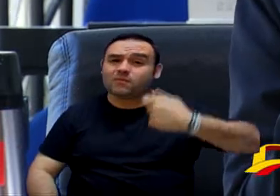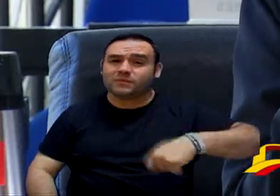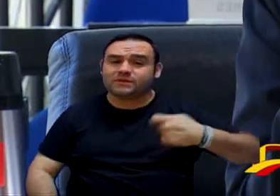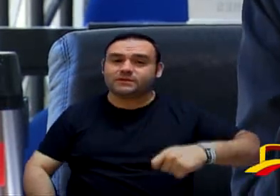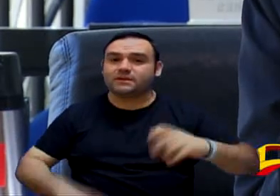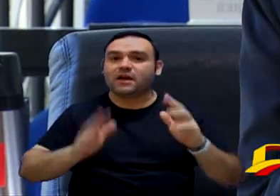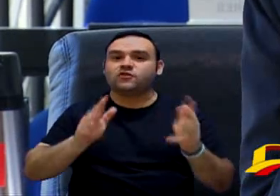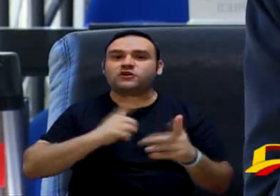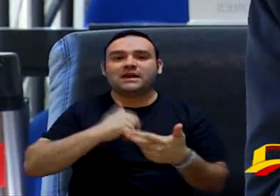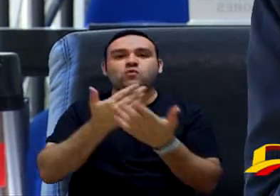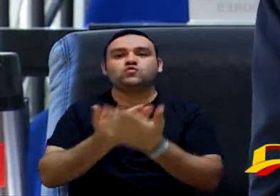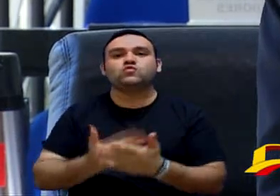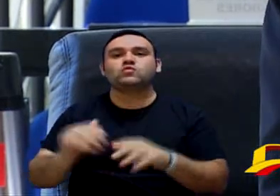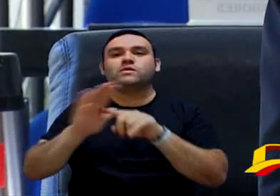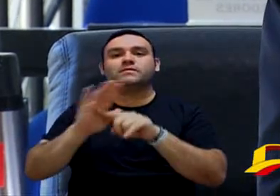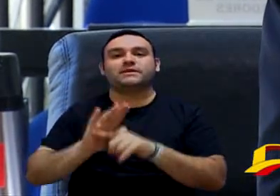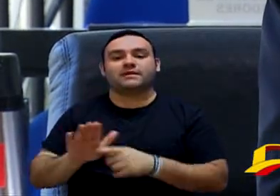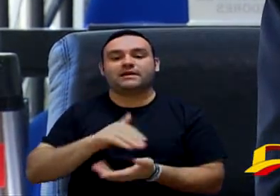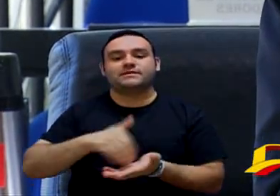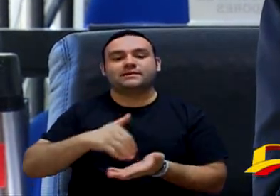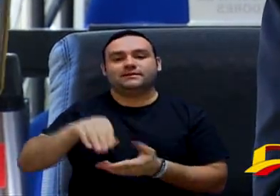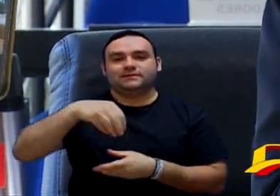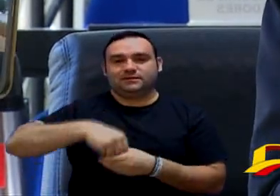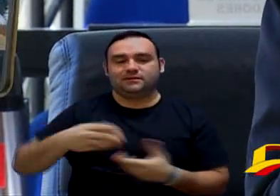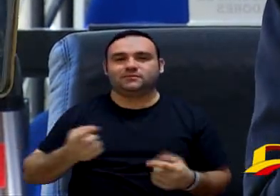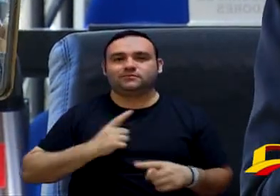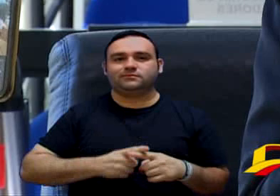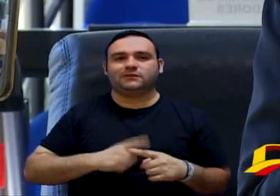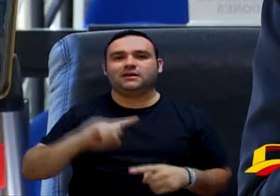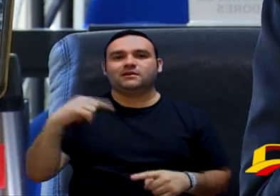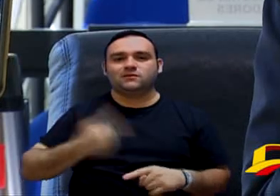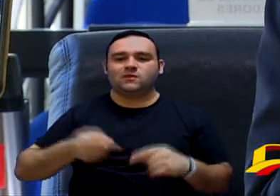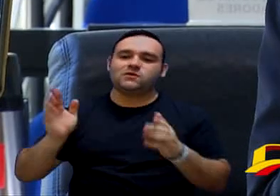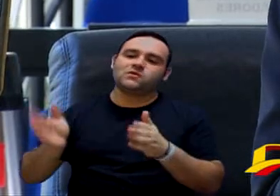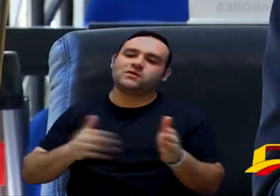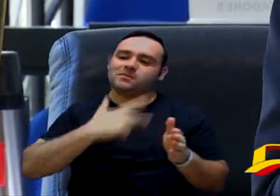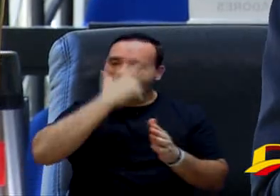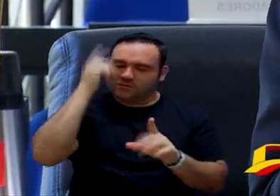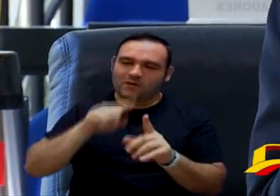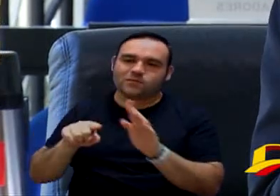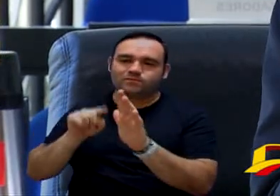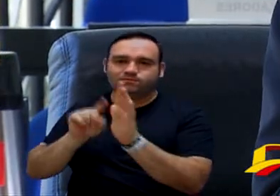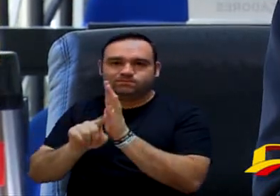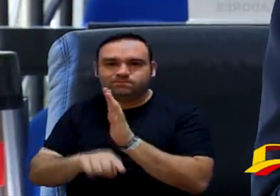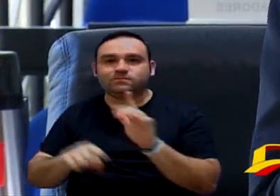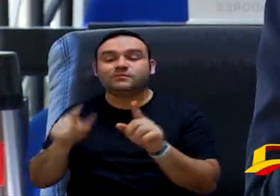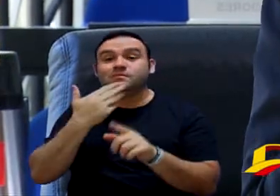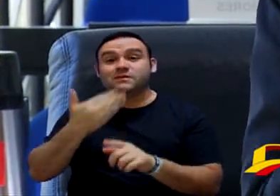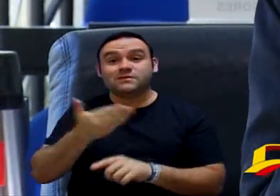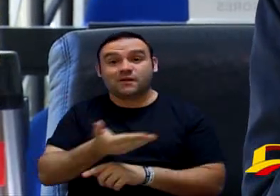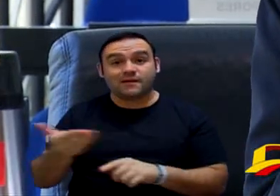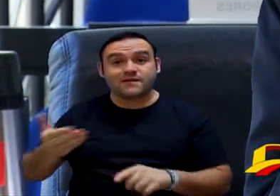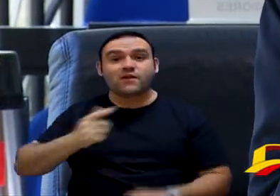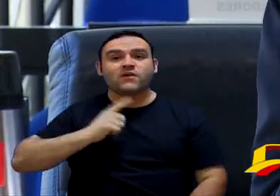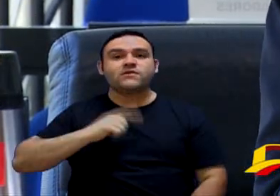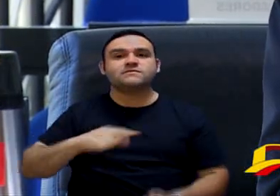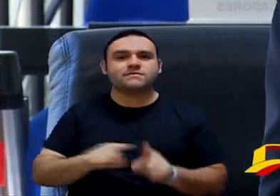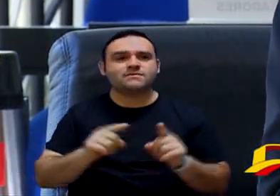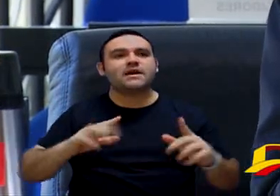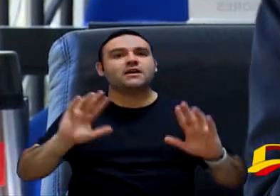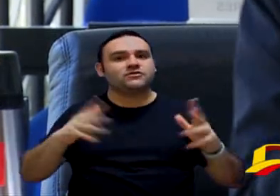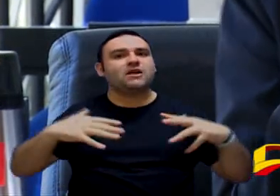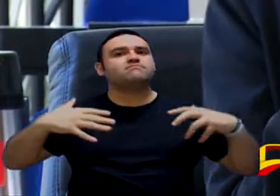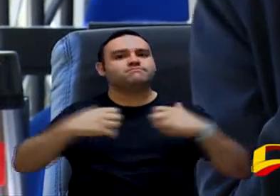a ver um estudo pela própria secretaria né porque a gente organiza os moradores a pedido deles que há vários